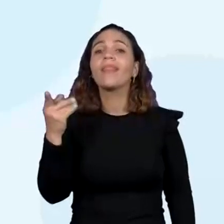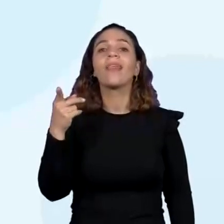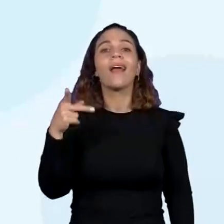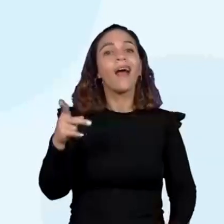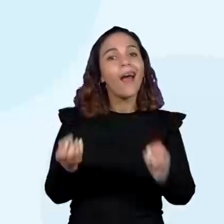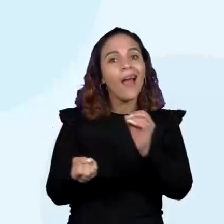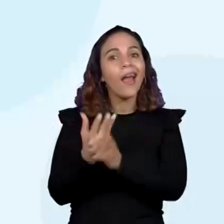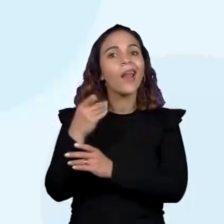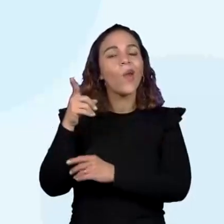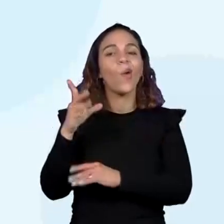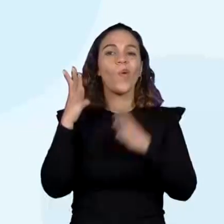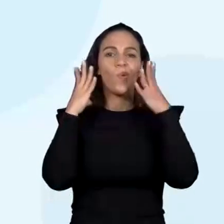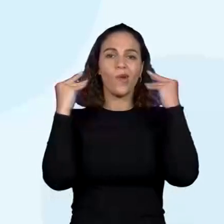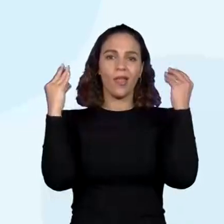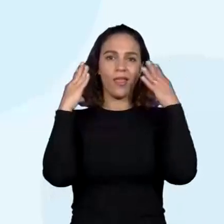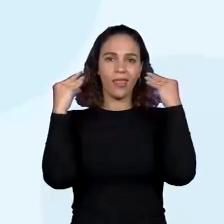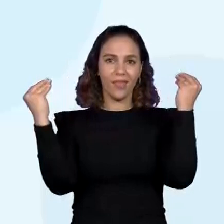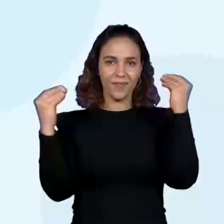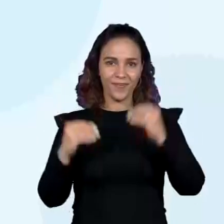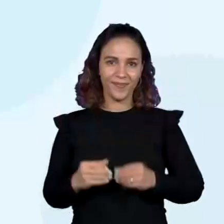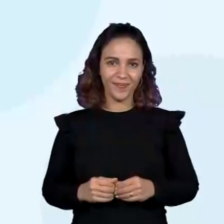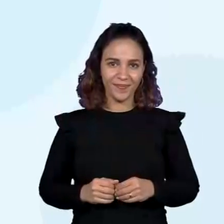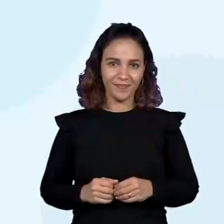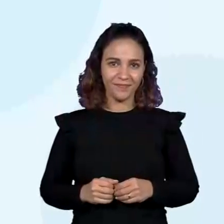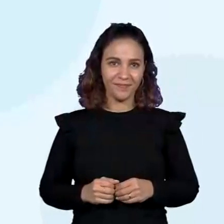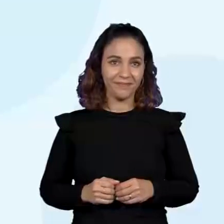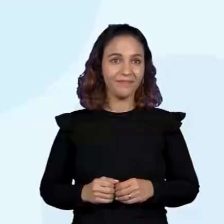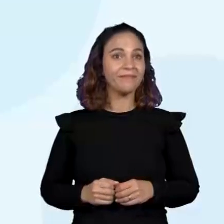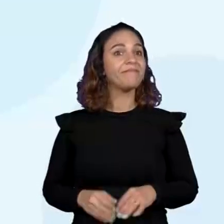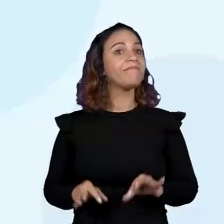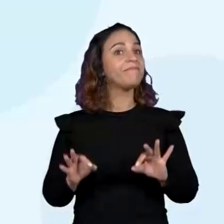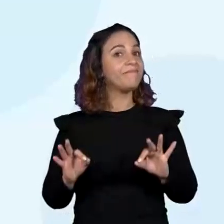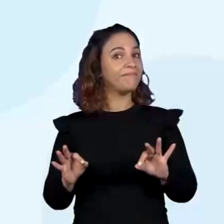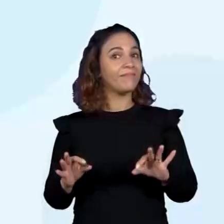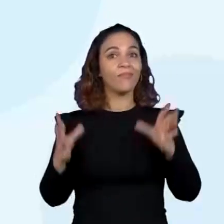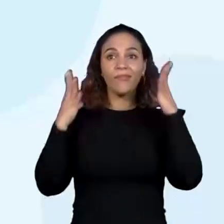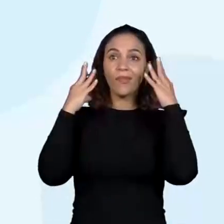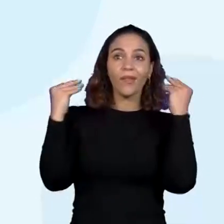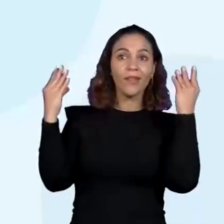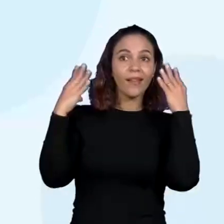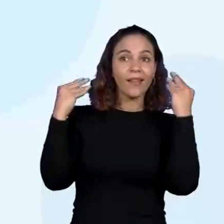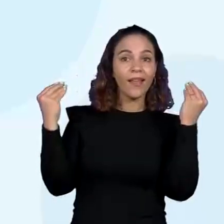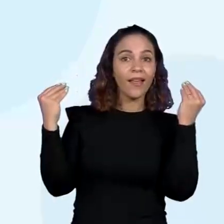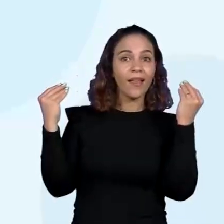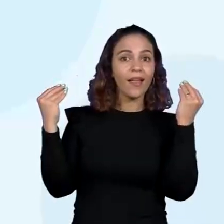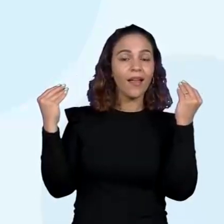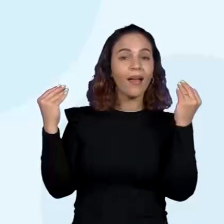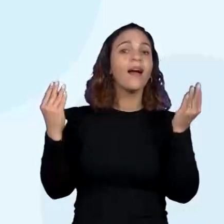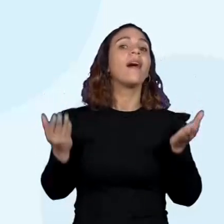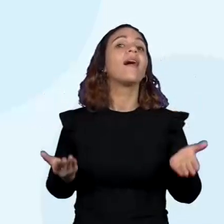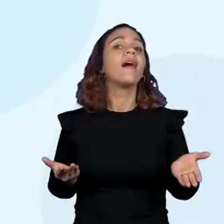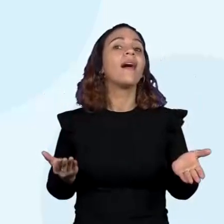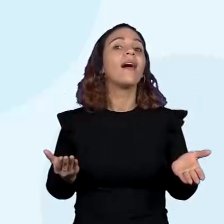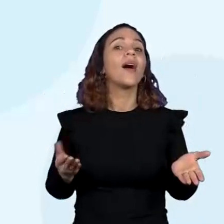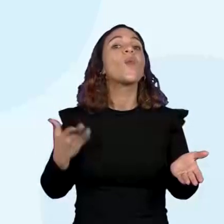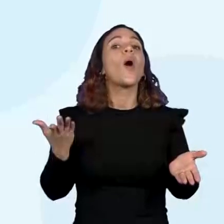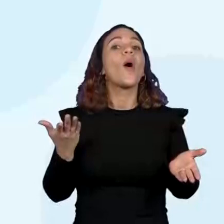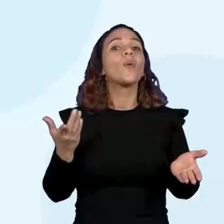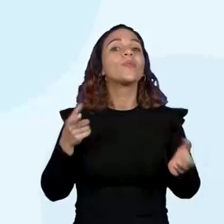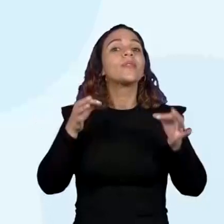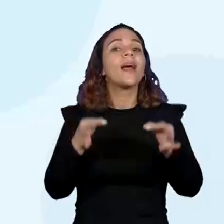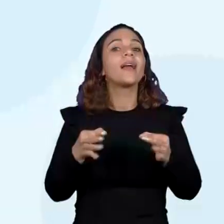holandesa. Uma comida de origem holandesa. Se é origem, lá vamos para o